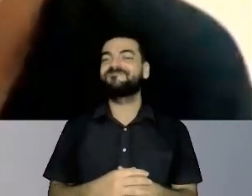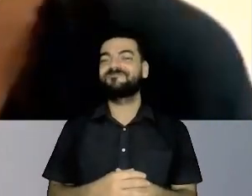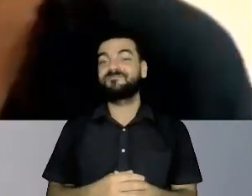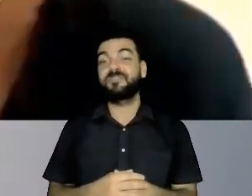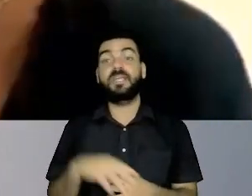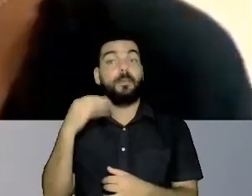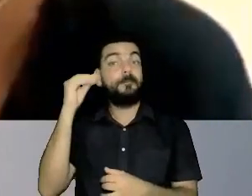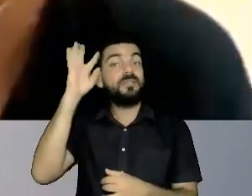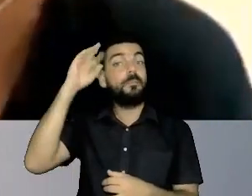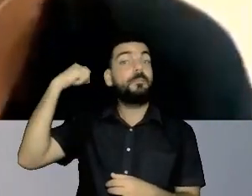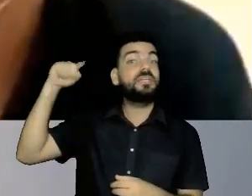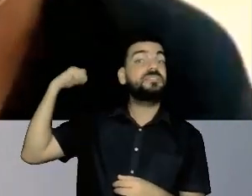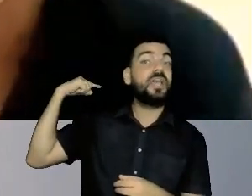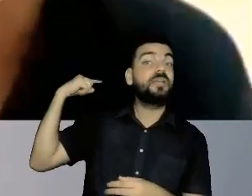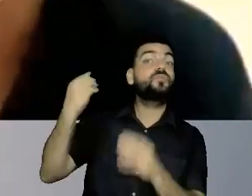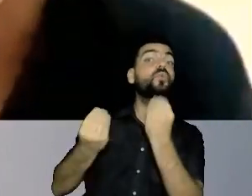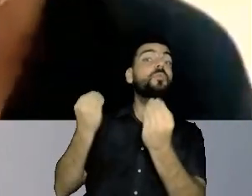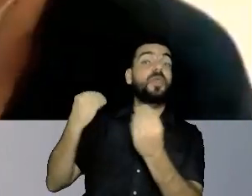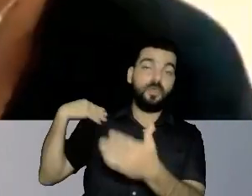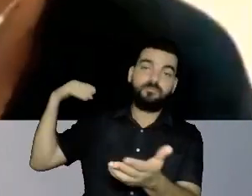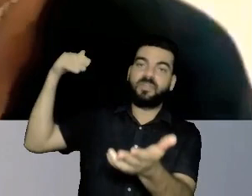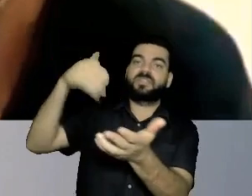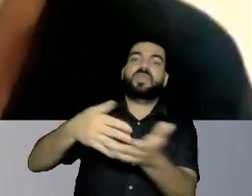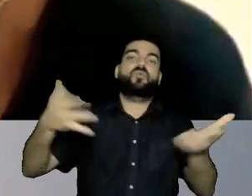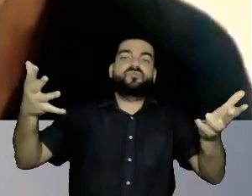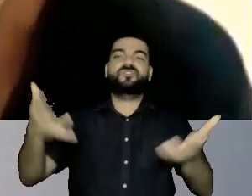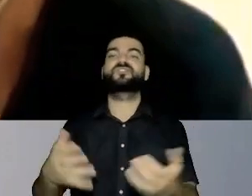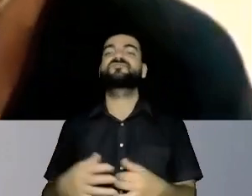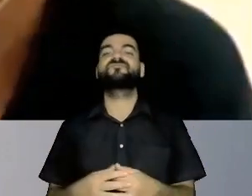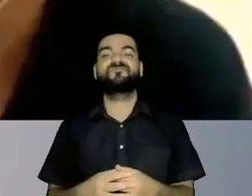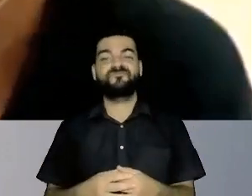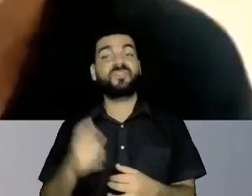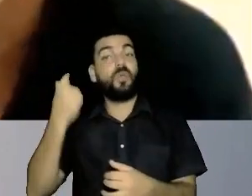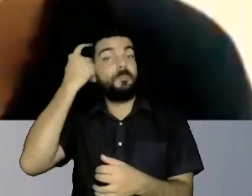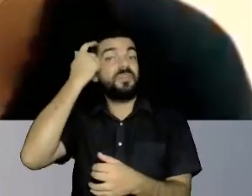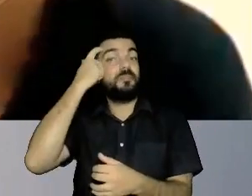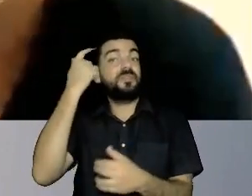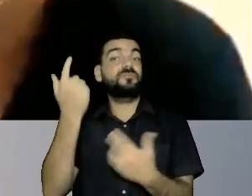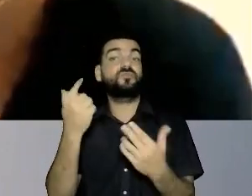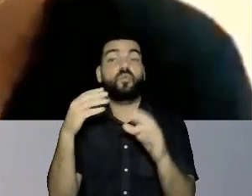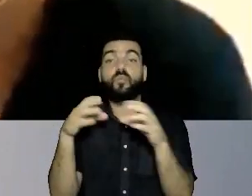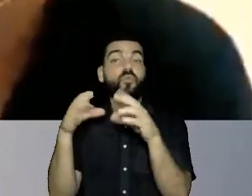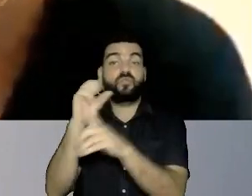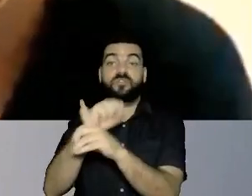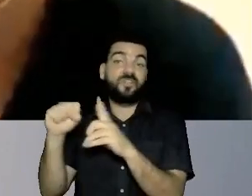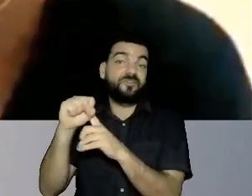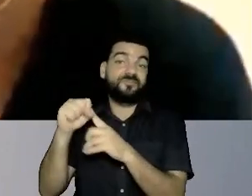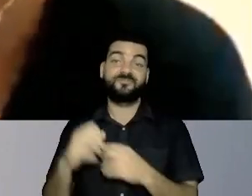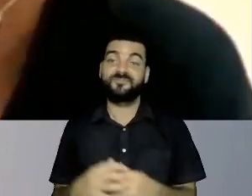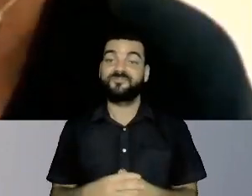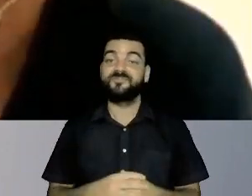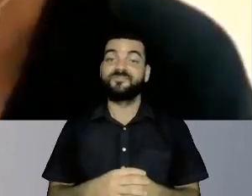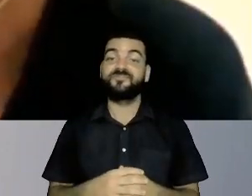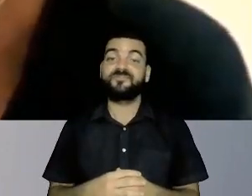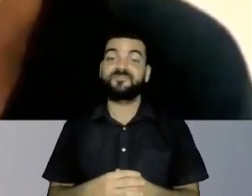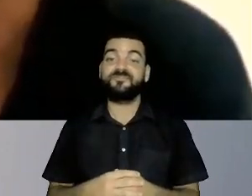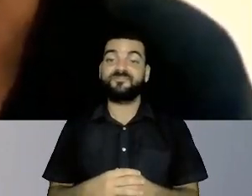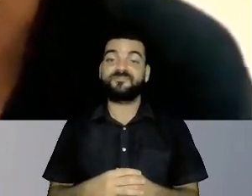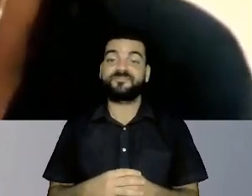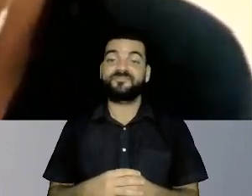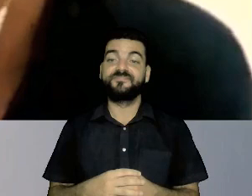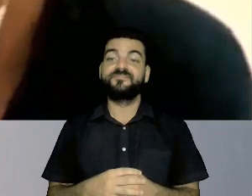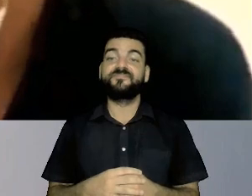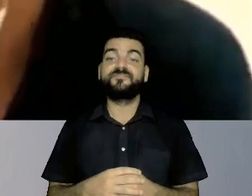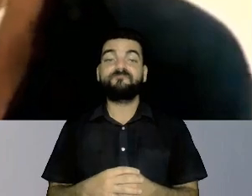um arqueólogo é que faz um estudo sobre a pichação a partir do ponto de vista arqueológico, mostrando como